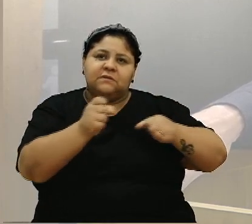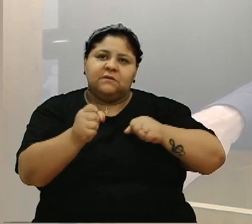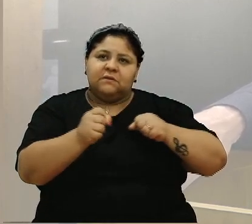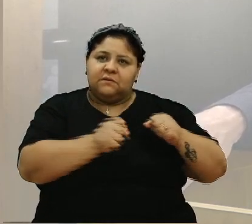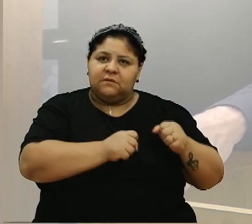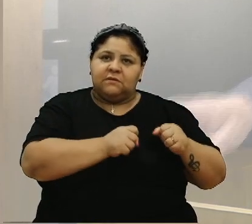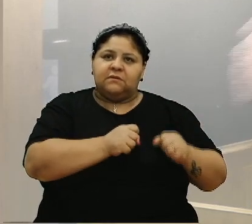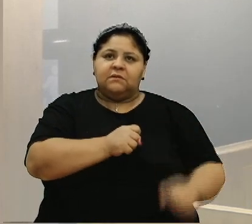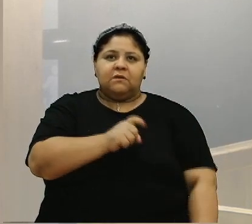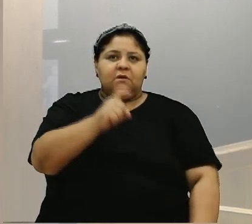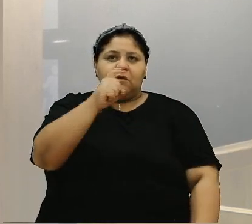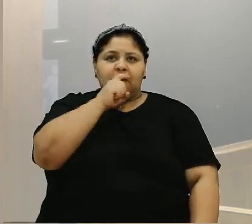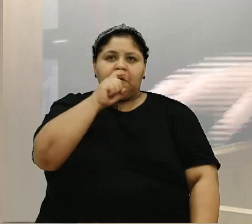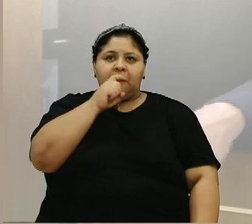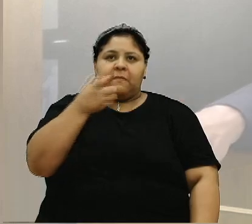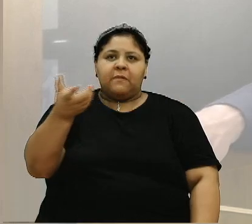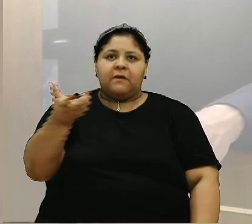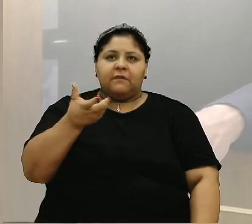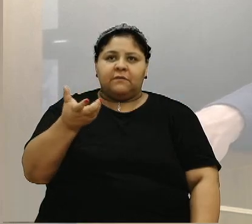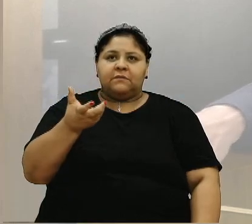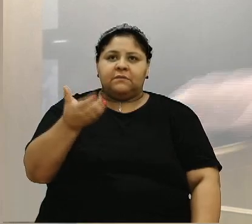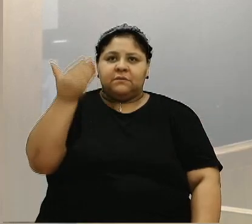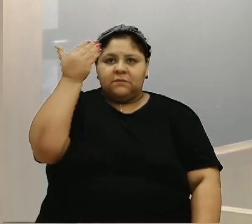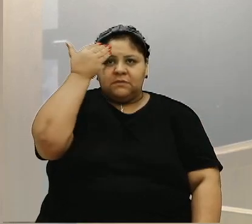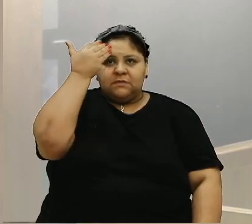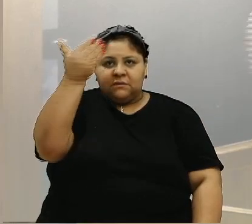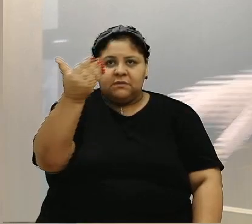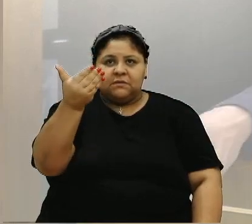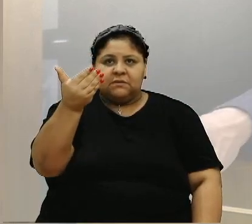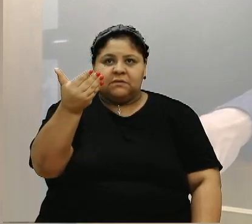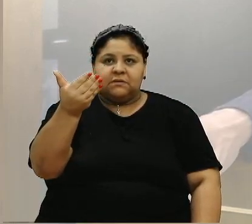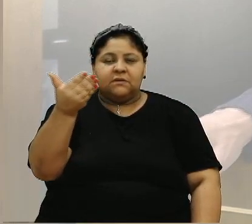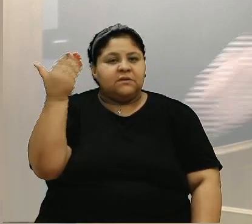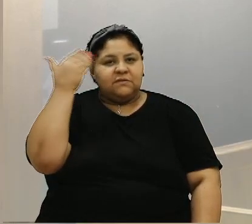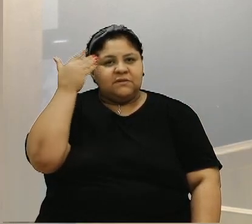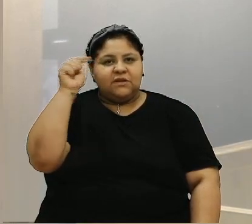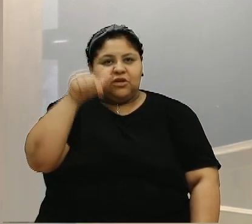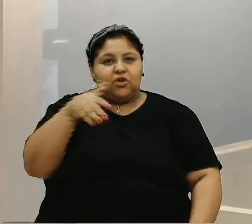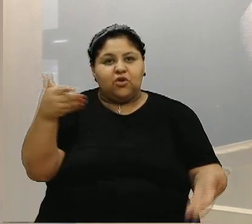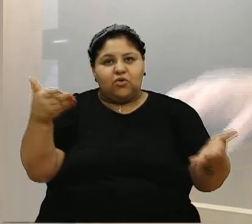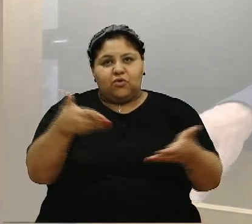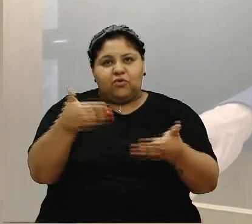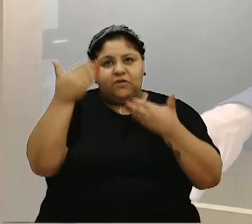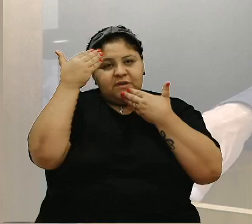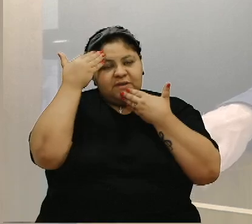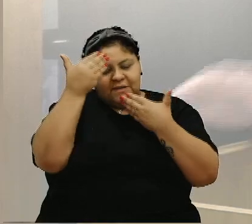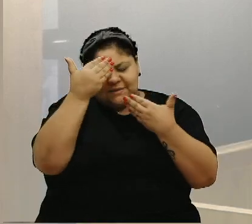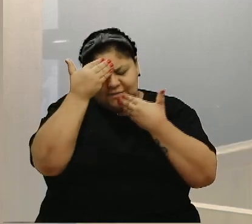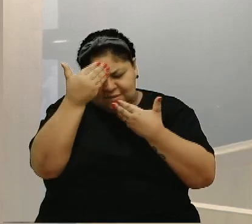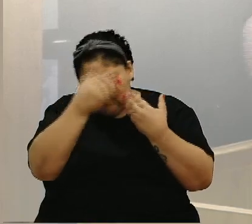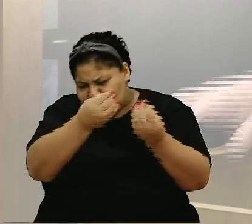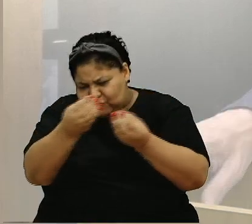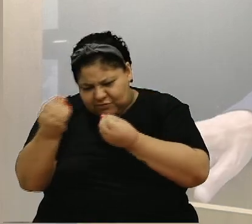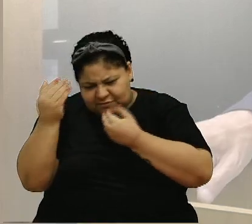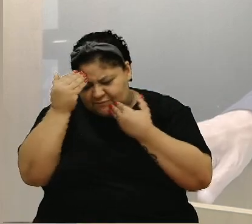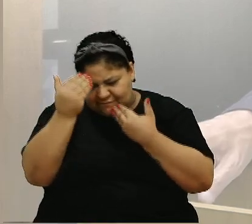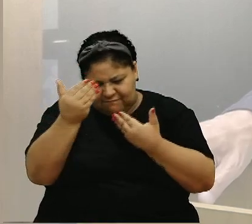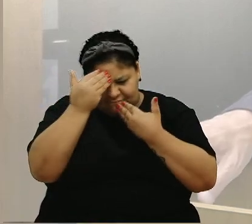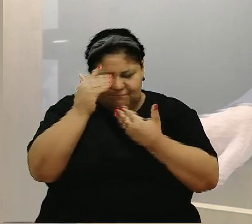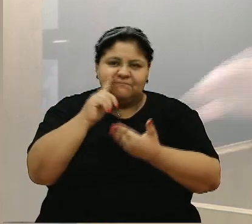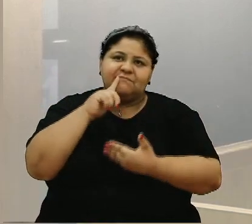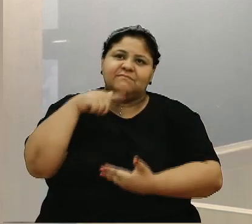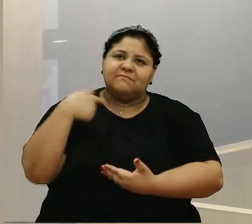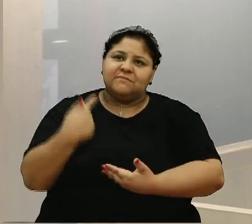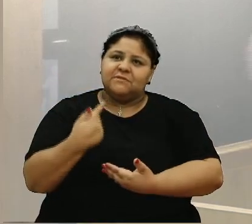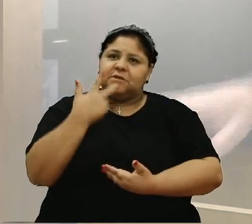uma mãezona. Quero agradecer a ela, eu sei que ela não está aqui hoje, mas já agradeci muitas vezes, meu muito obrigado,